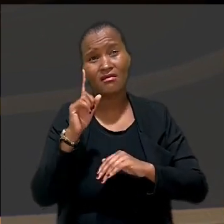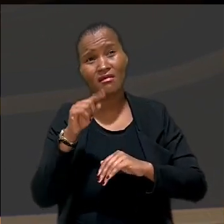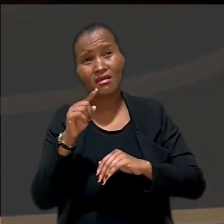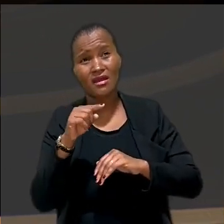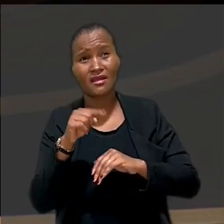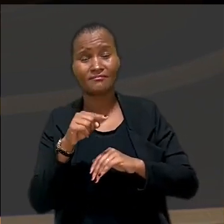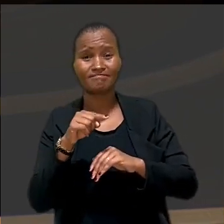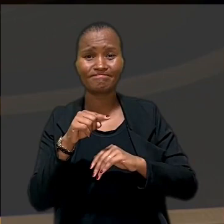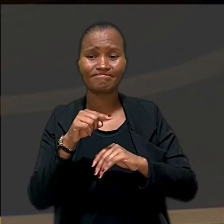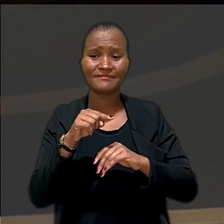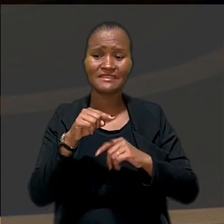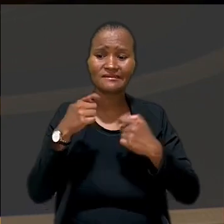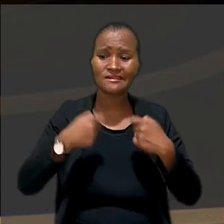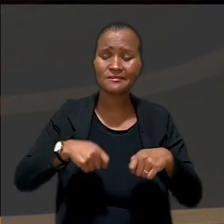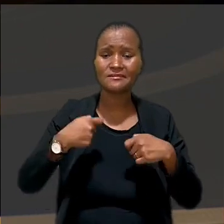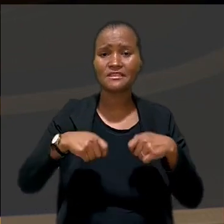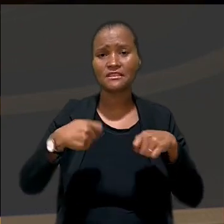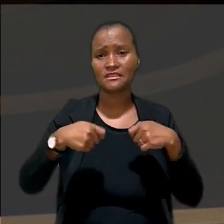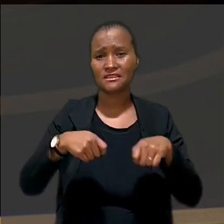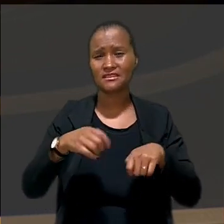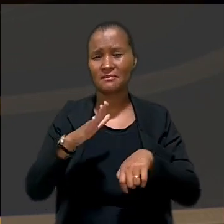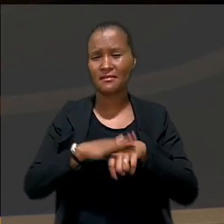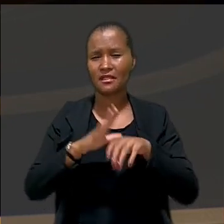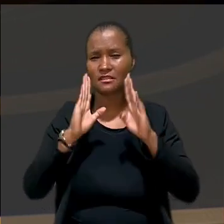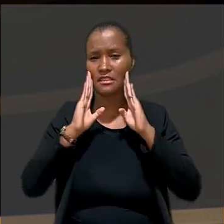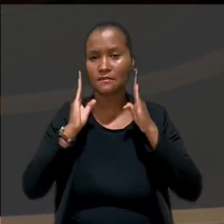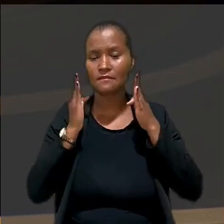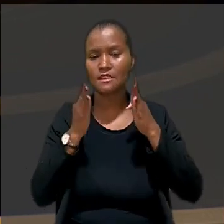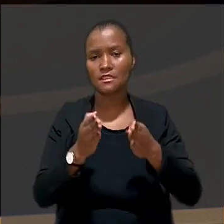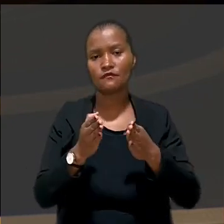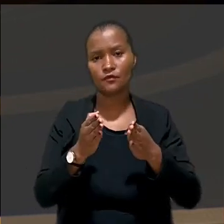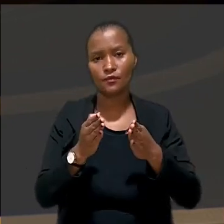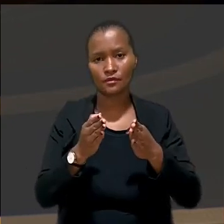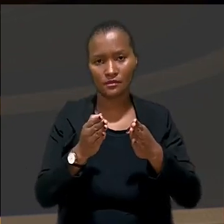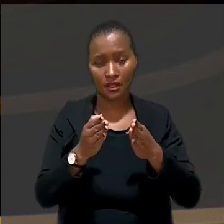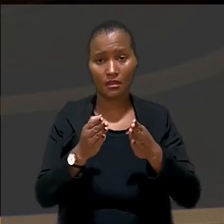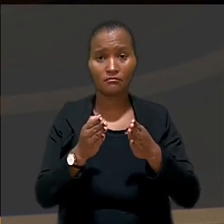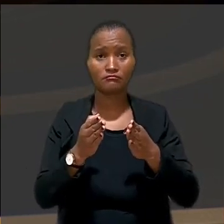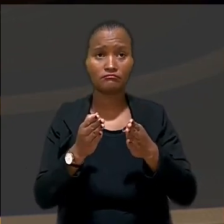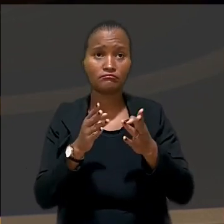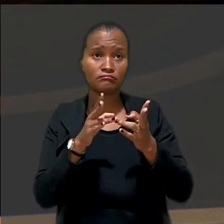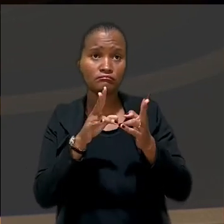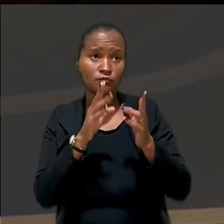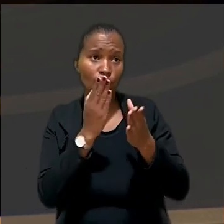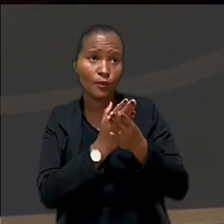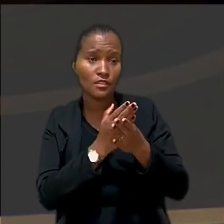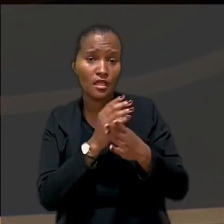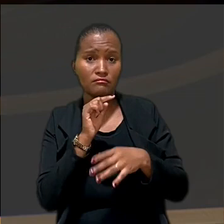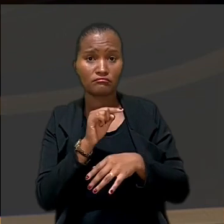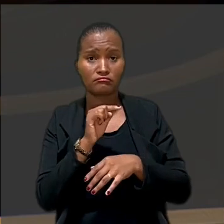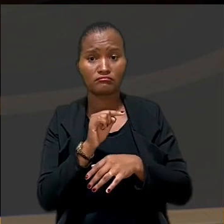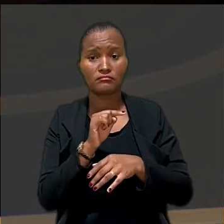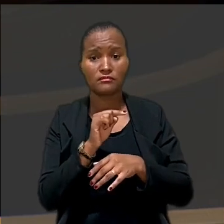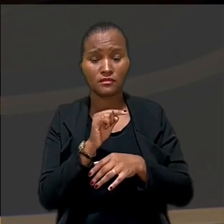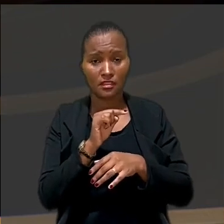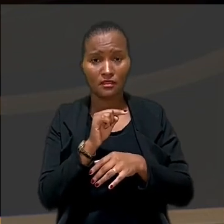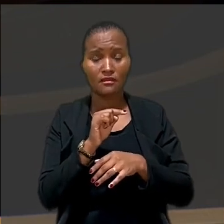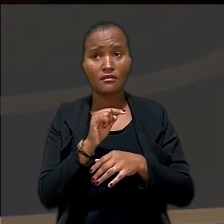uma denominação que precisa ser mais especificada. No caso concreto, foi